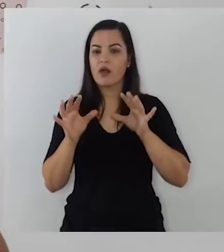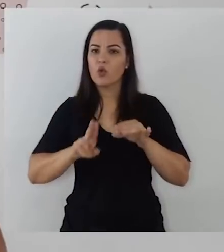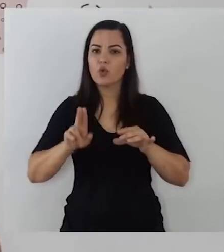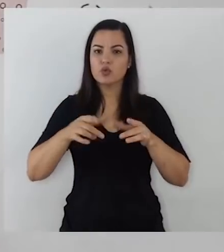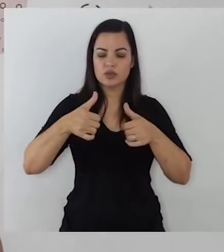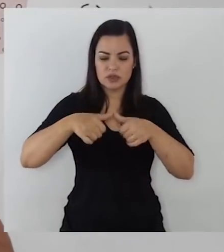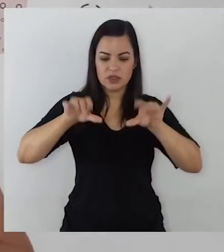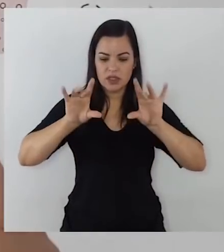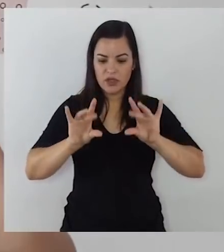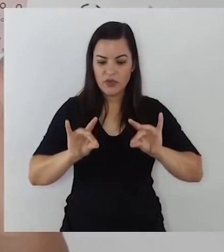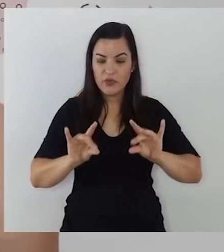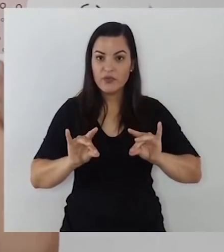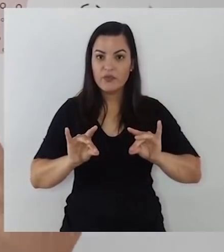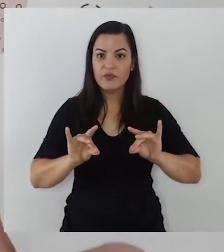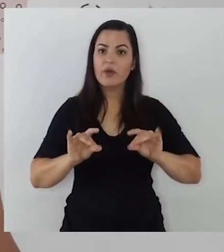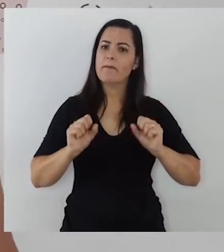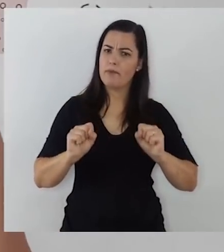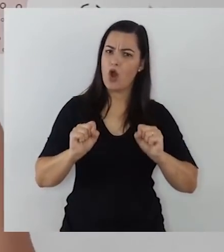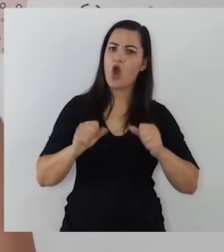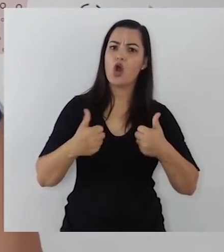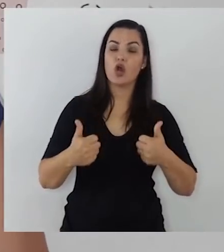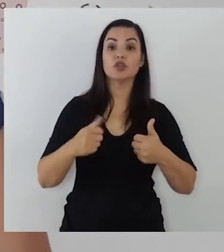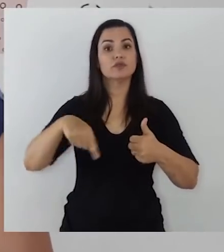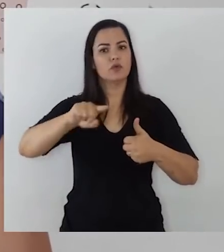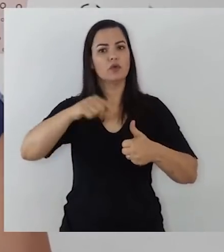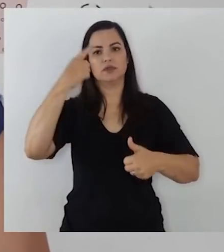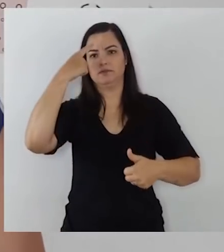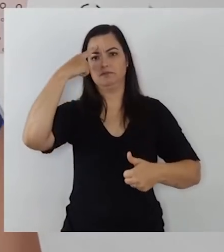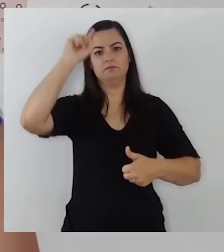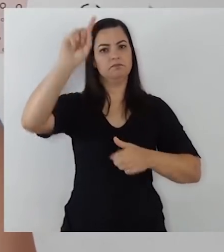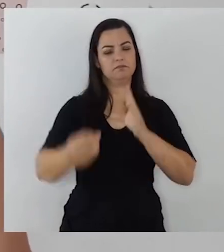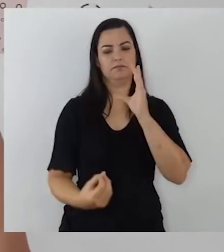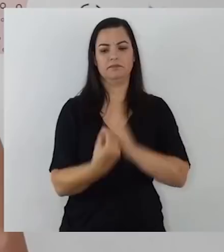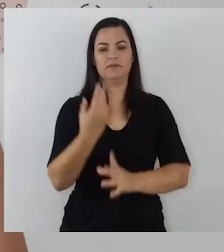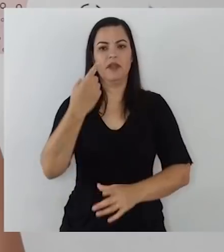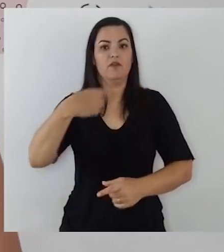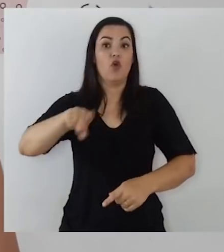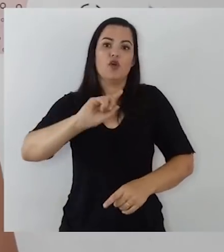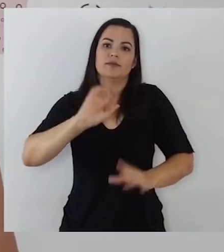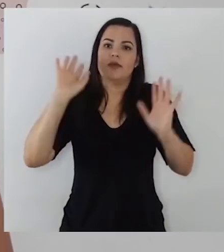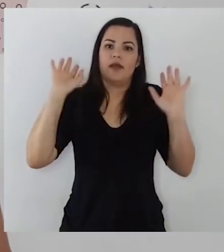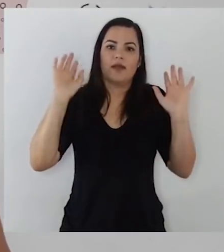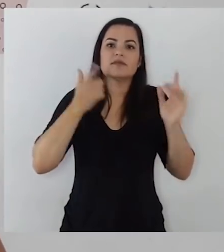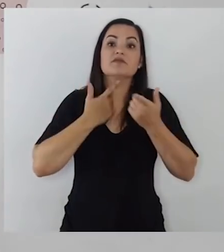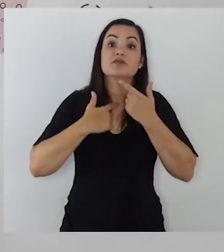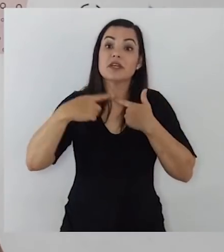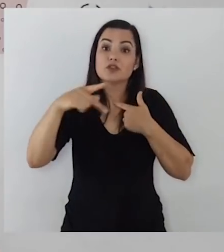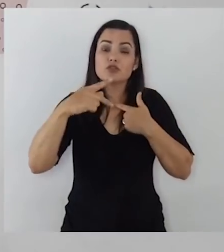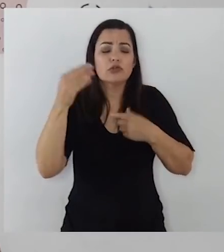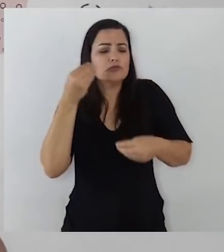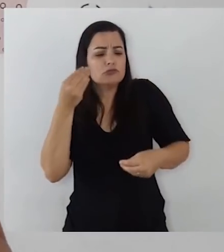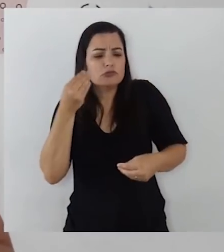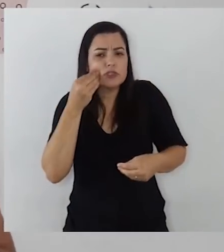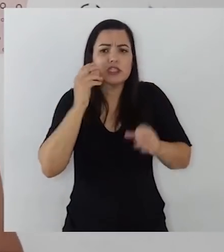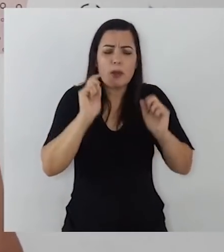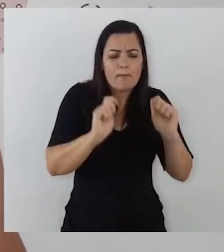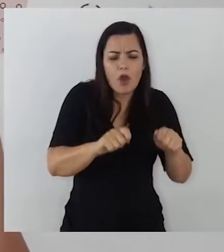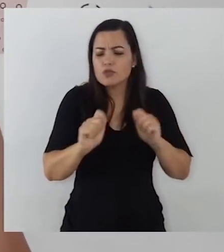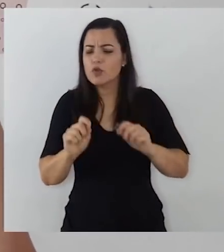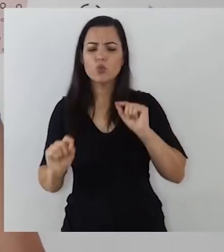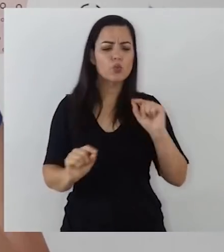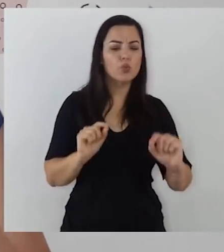Pode. Vocês é que vão criar a obra aí, com a criatividade de vocês, testando todas